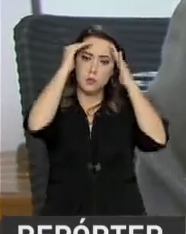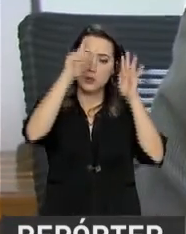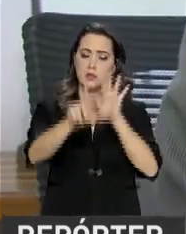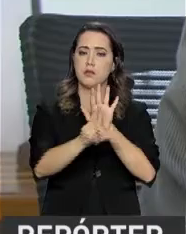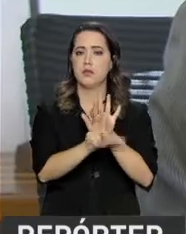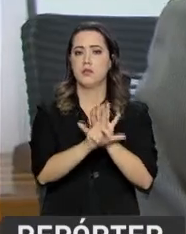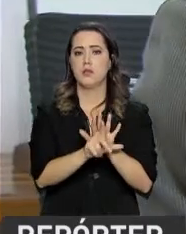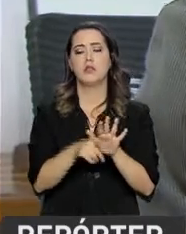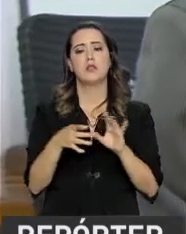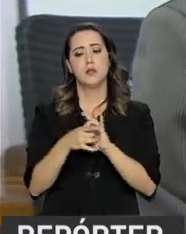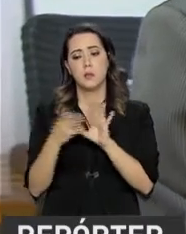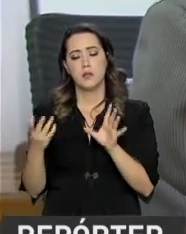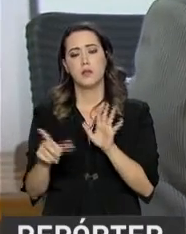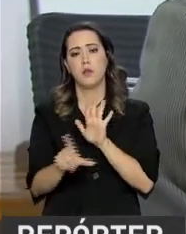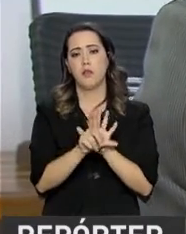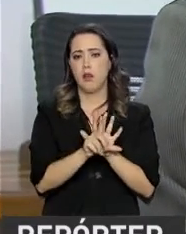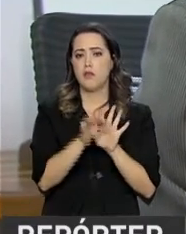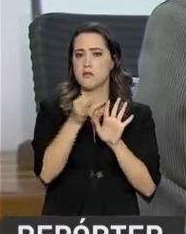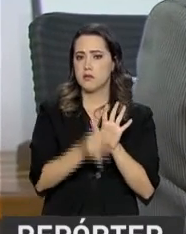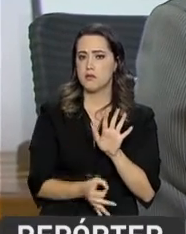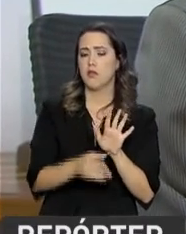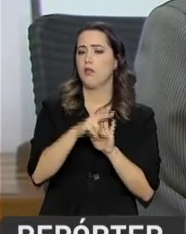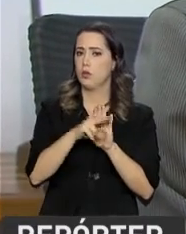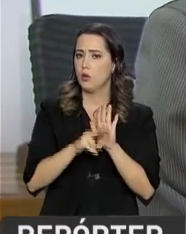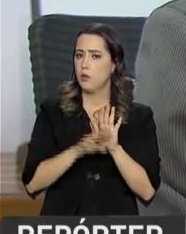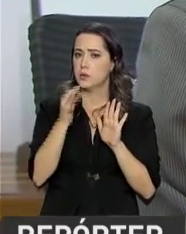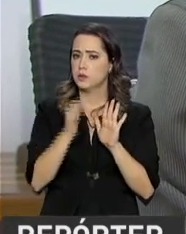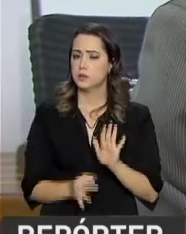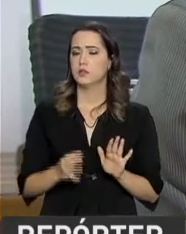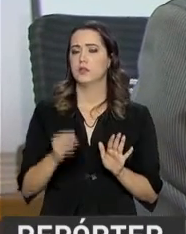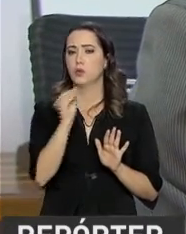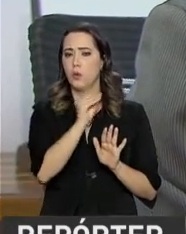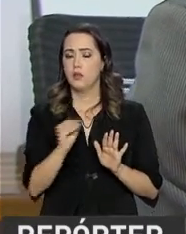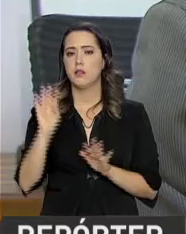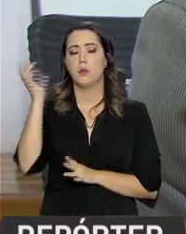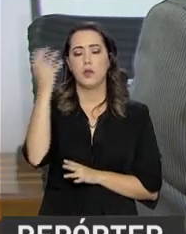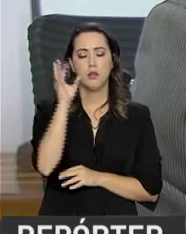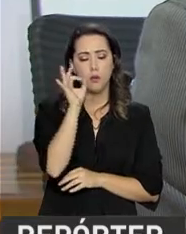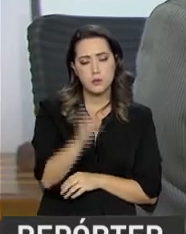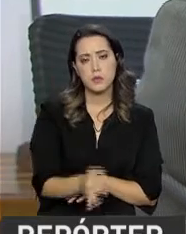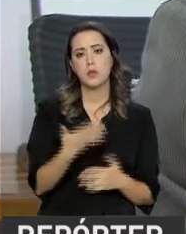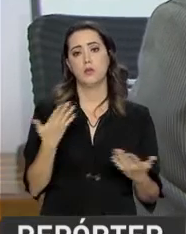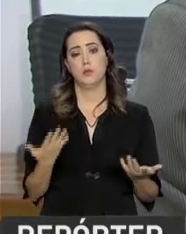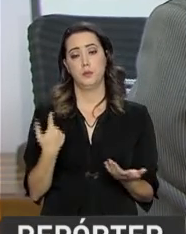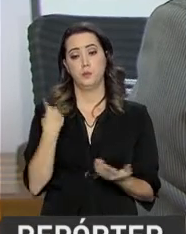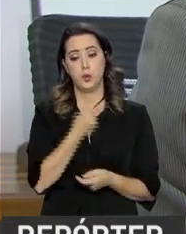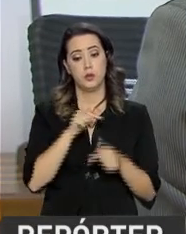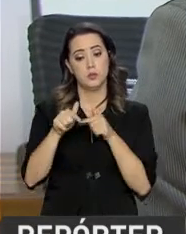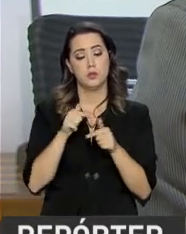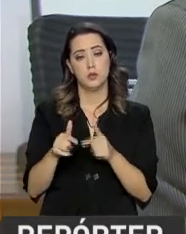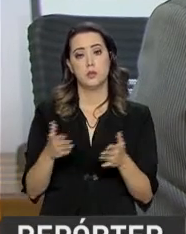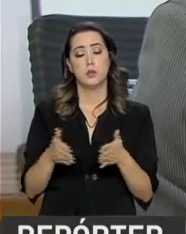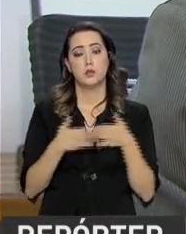produção autorizada na produção sustentável é e é isso que nós estamos fazendo isso estamos